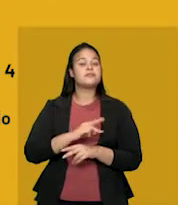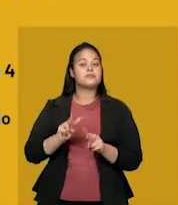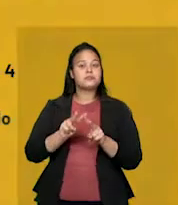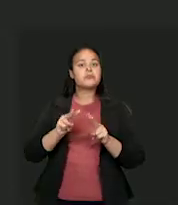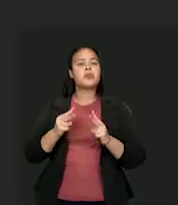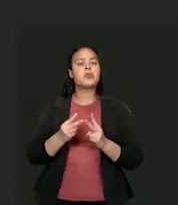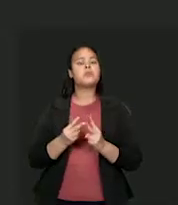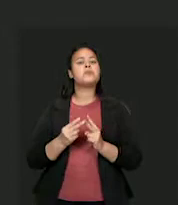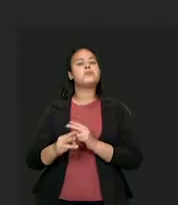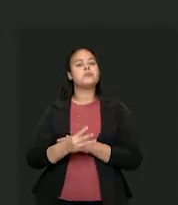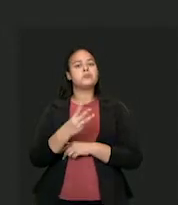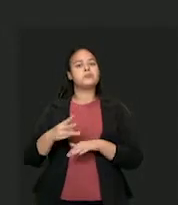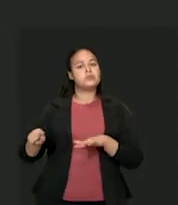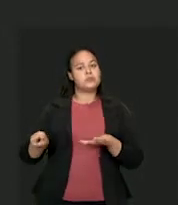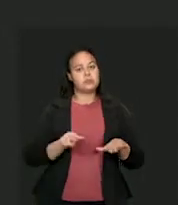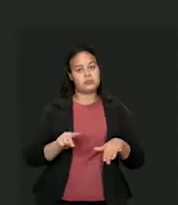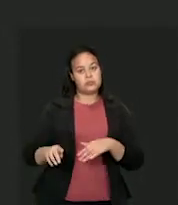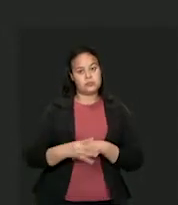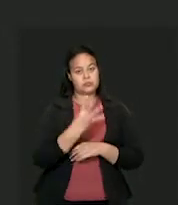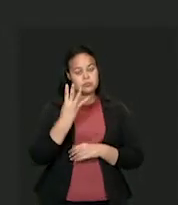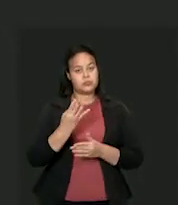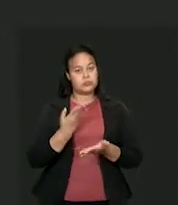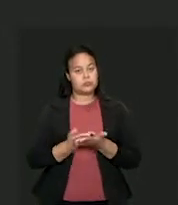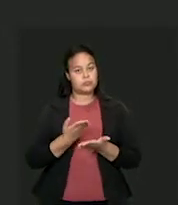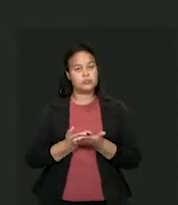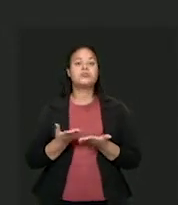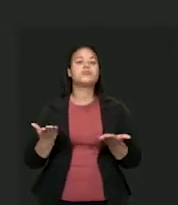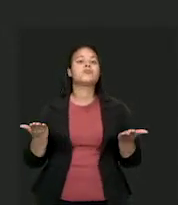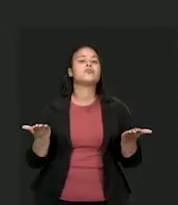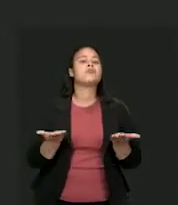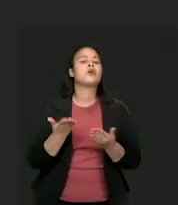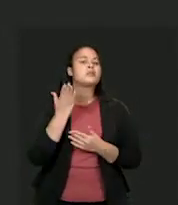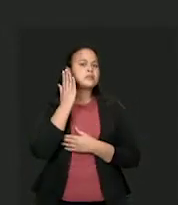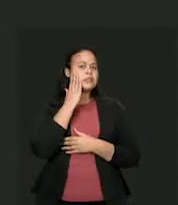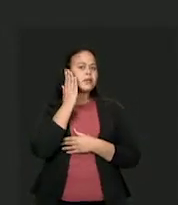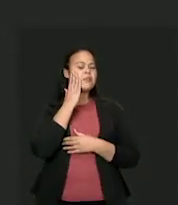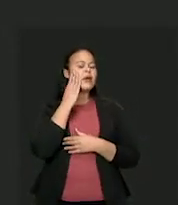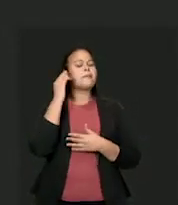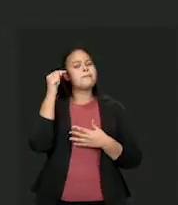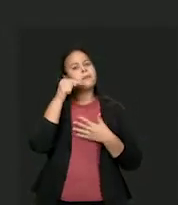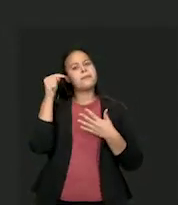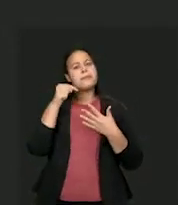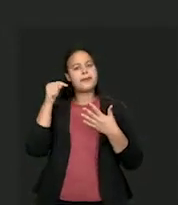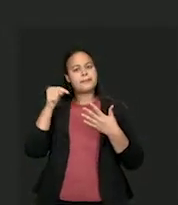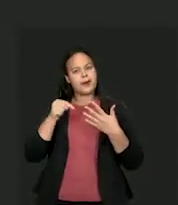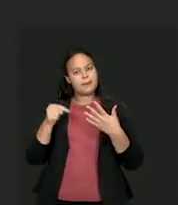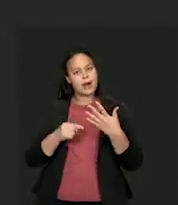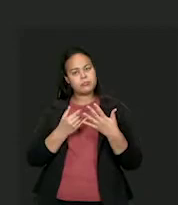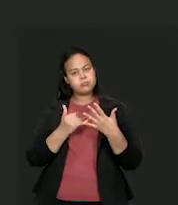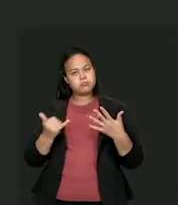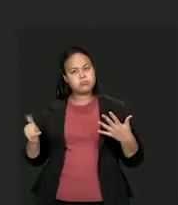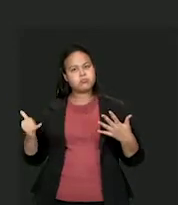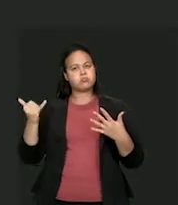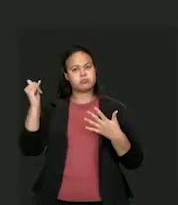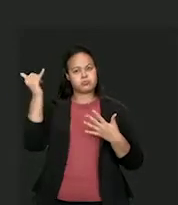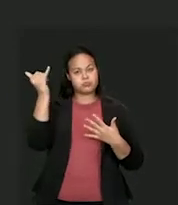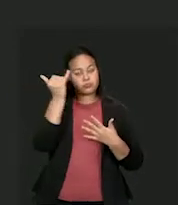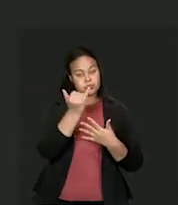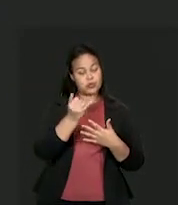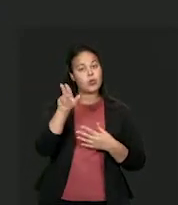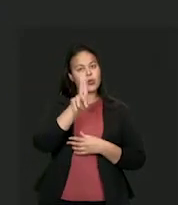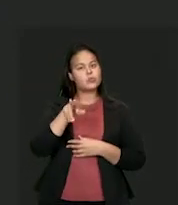4. Na aula de hoje, vamos compreender os diversos tipos de circuitos elétricos e